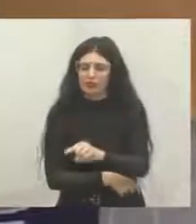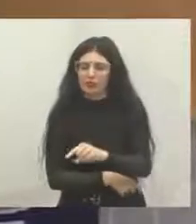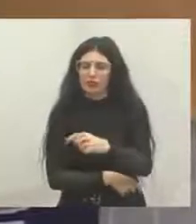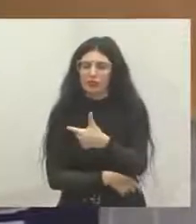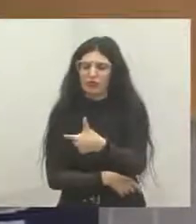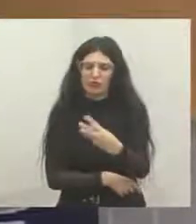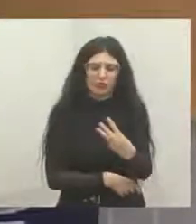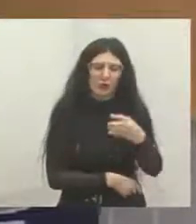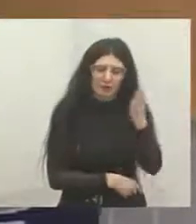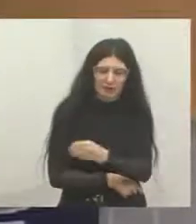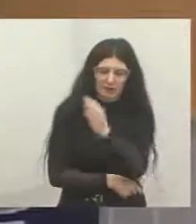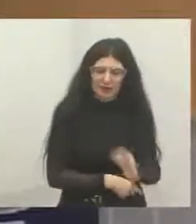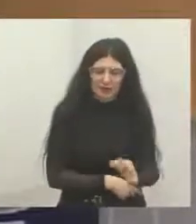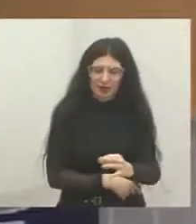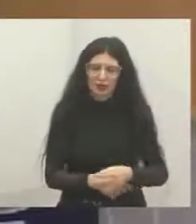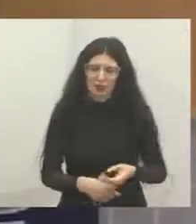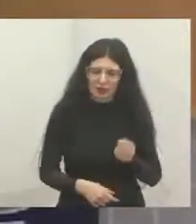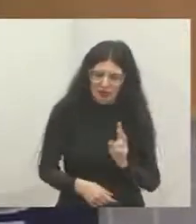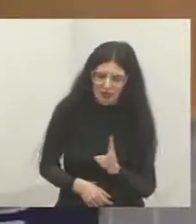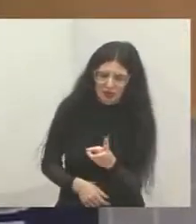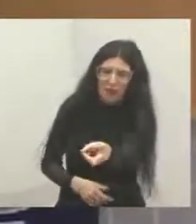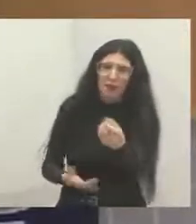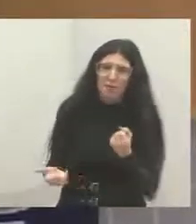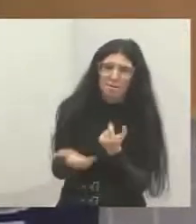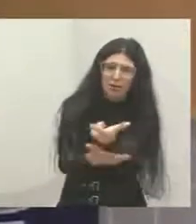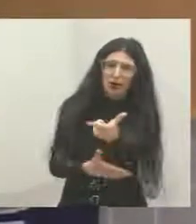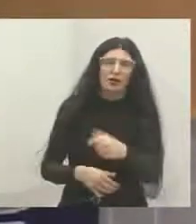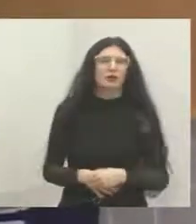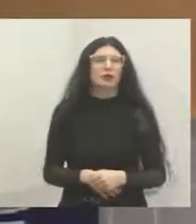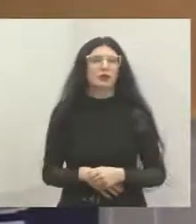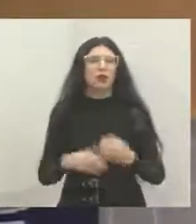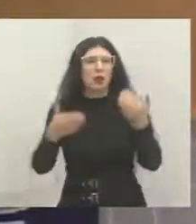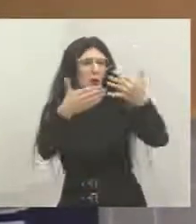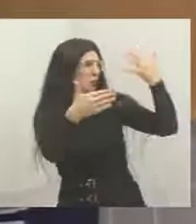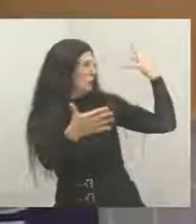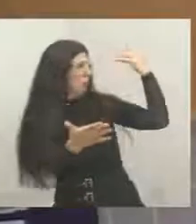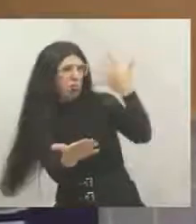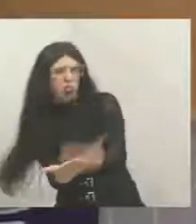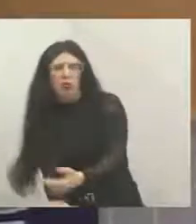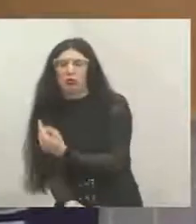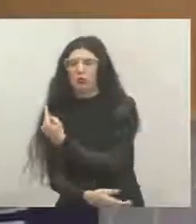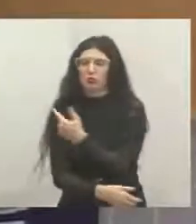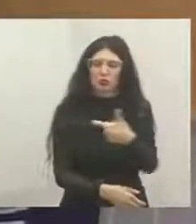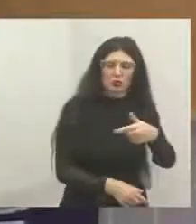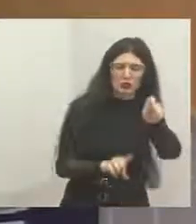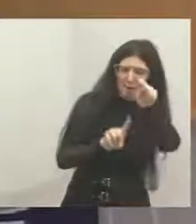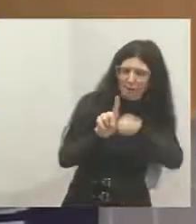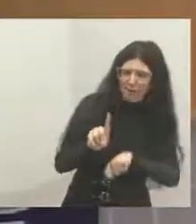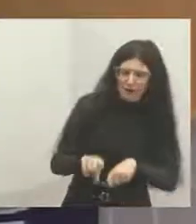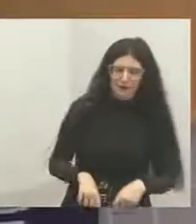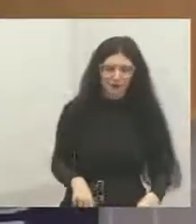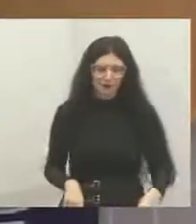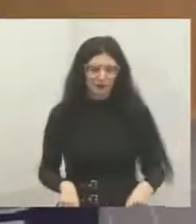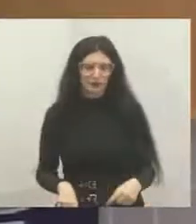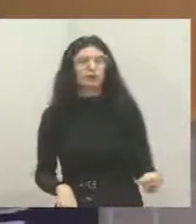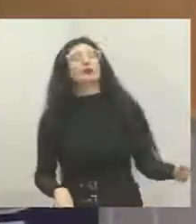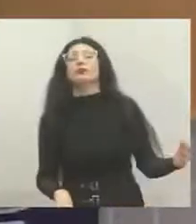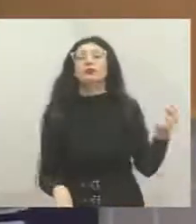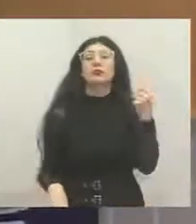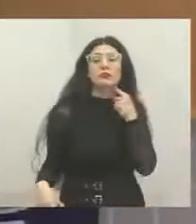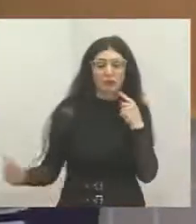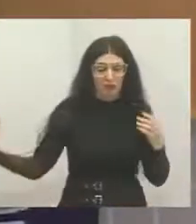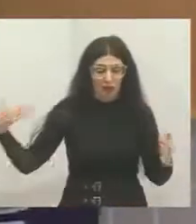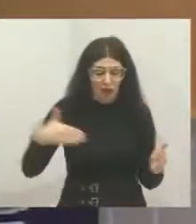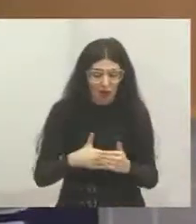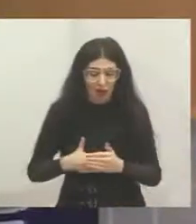9,23% da receita corrente líquida dos últimos 12 meses, lá no segundo quadrimestre de 2019 para o segundo quadrimestre